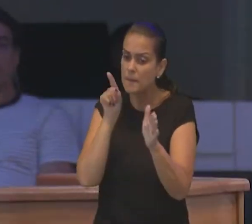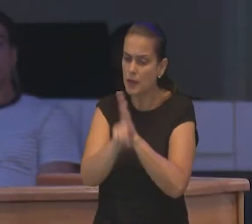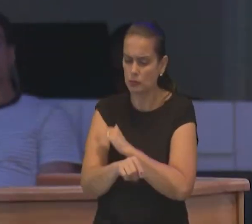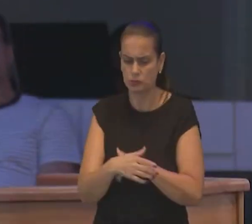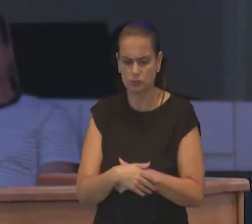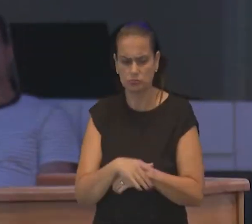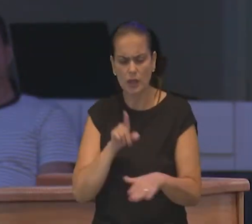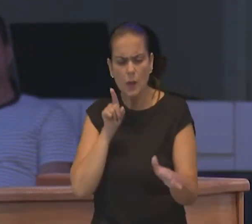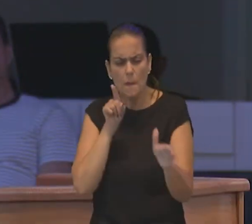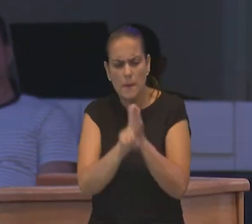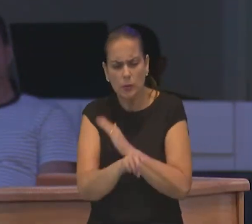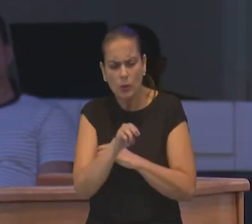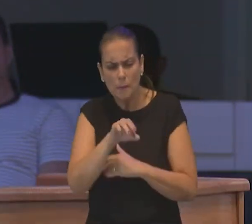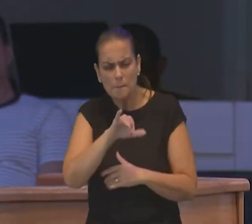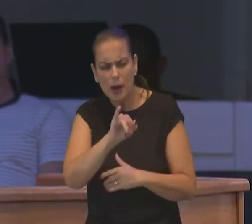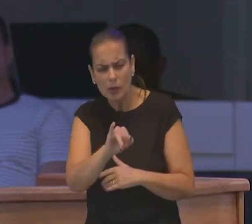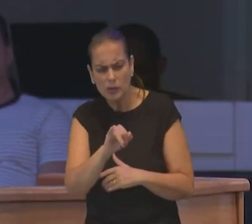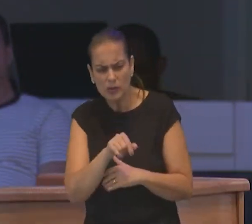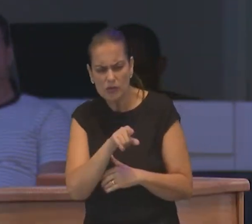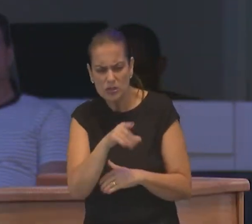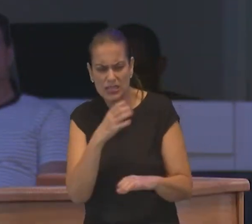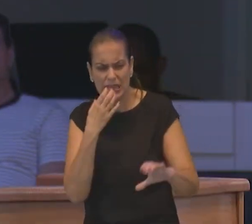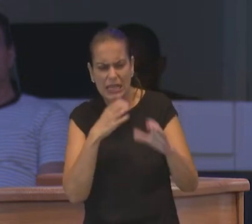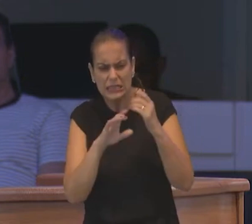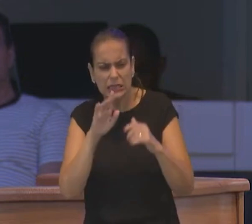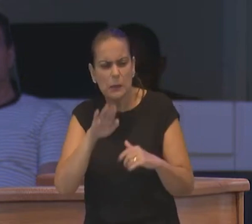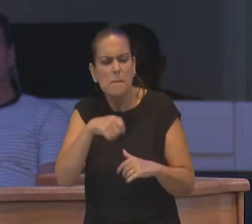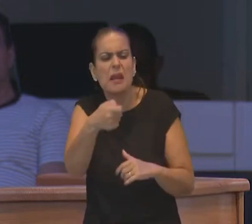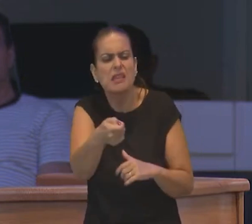Mauri, você está cantando para quem?